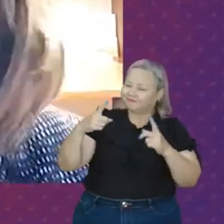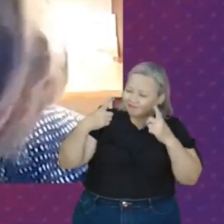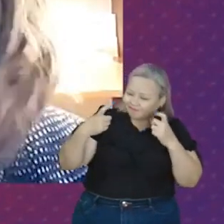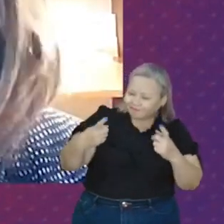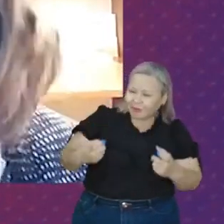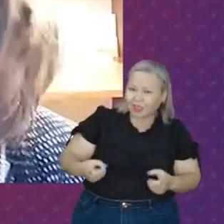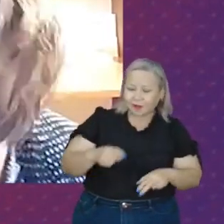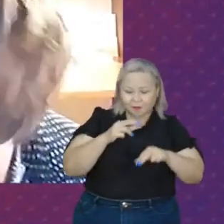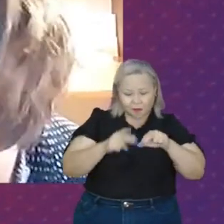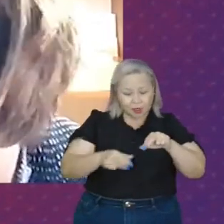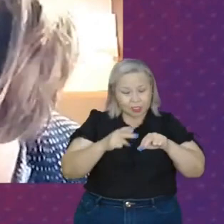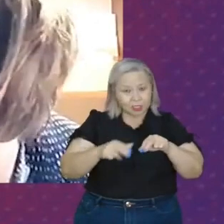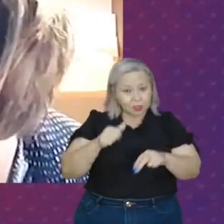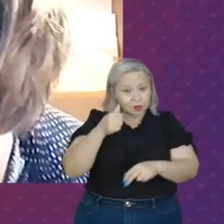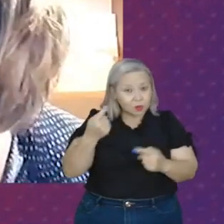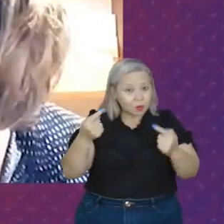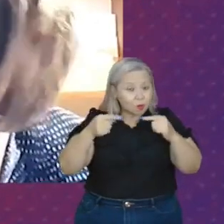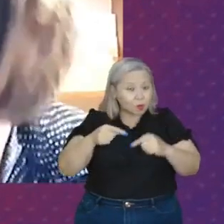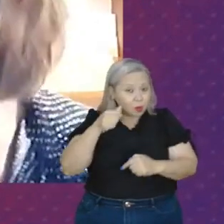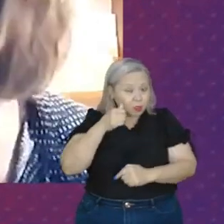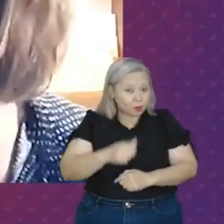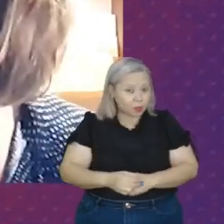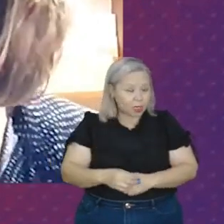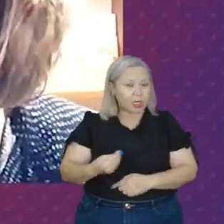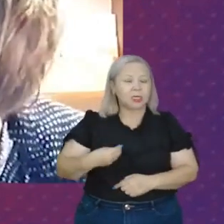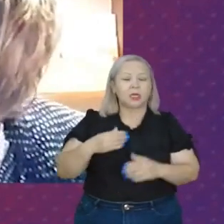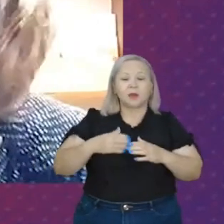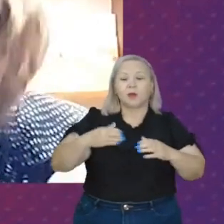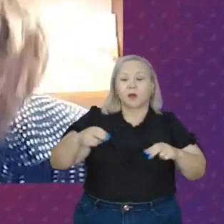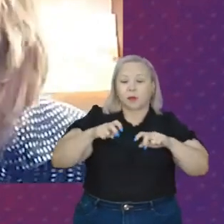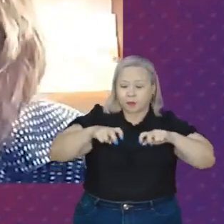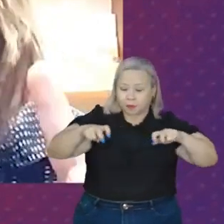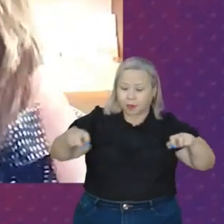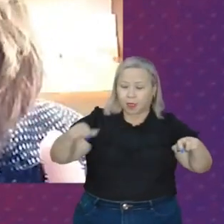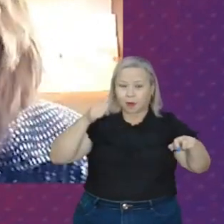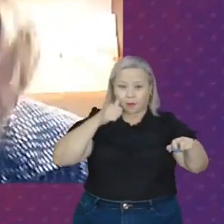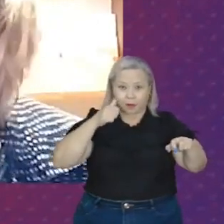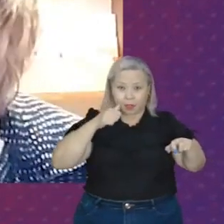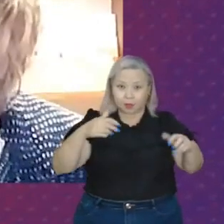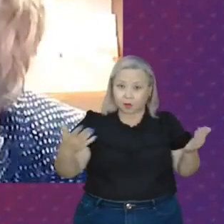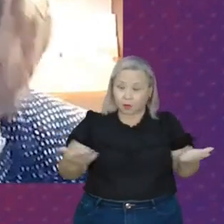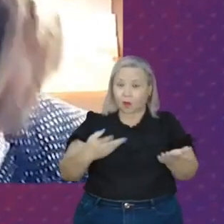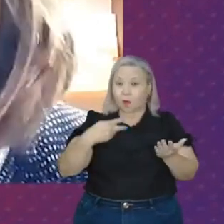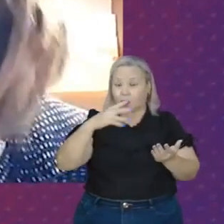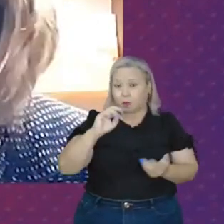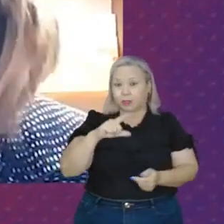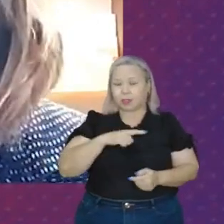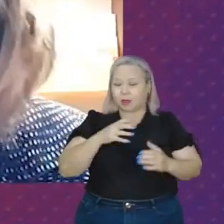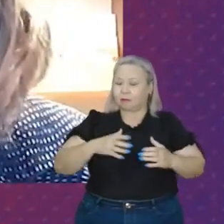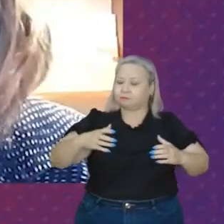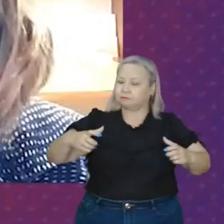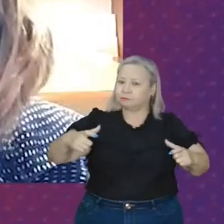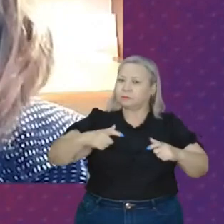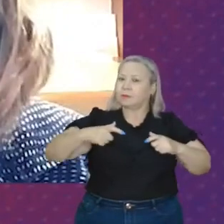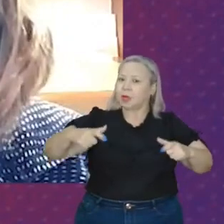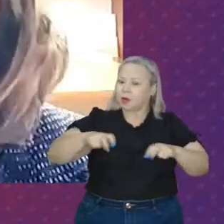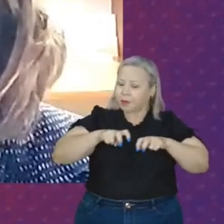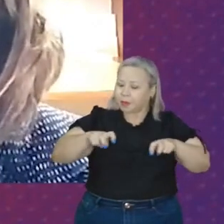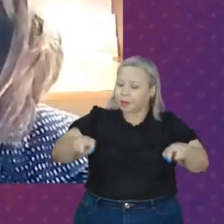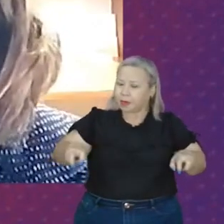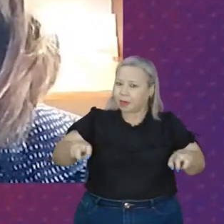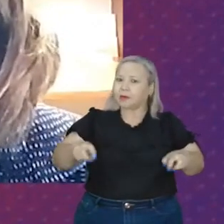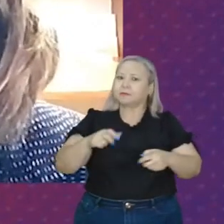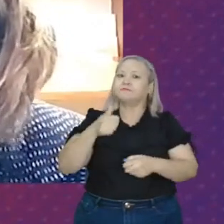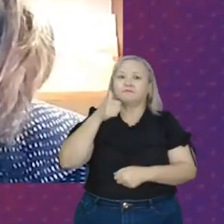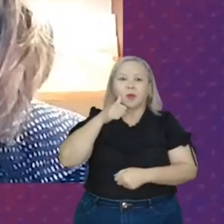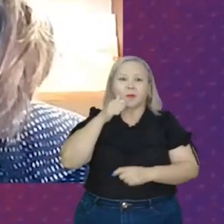gênero. E nós estamos com o aumento da bancada feminina. Hoje o PT tem a maior bancada feminina na Câmara